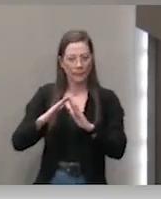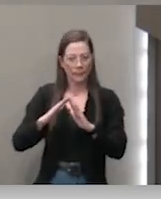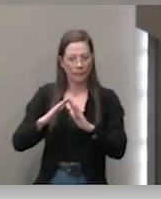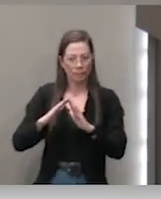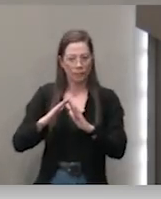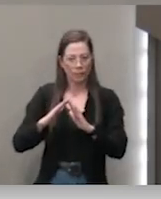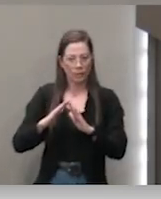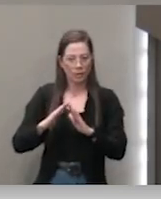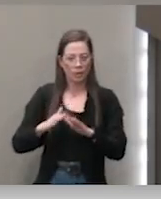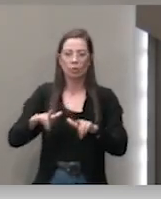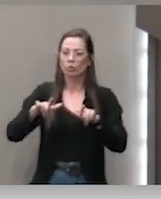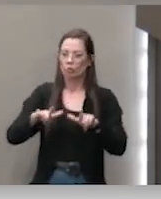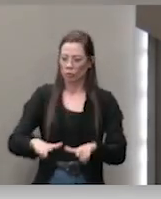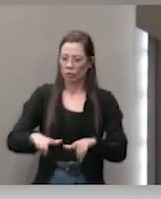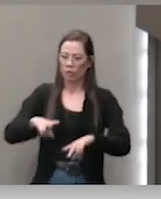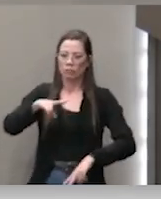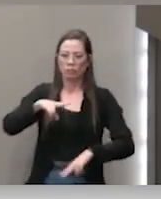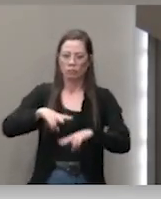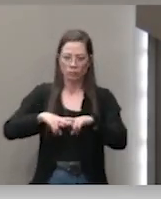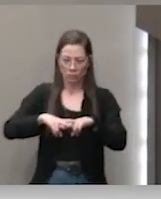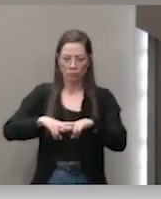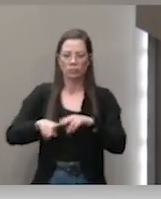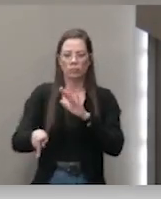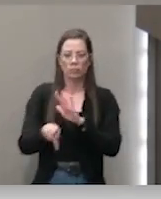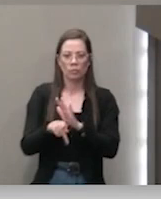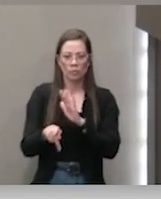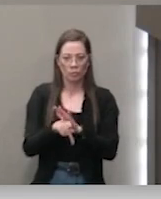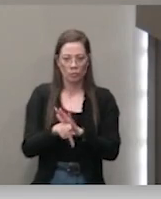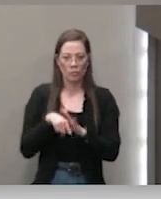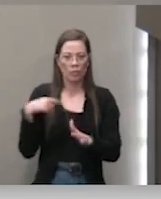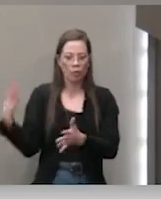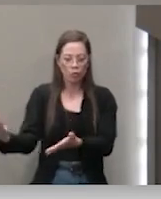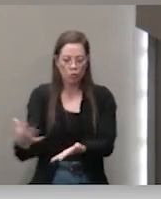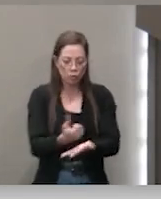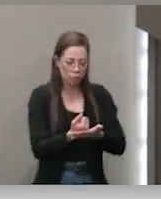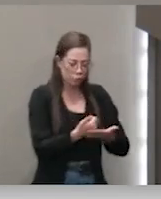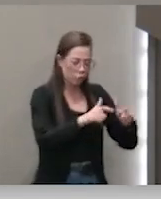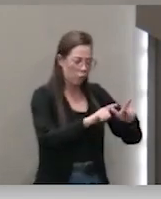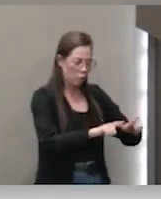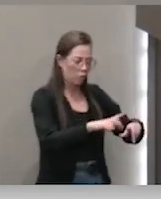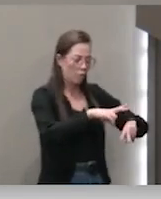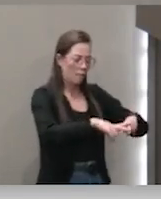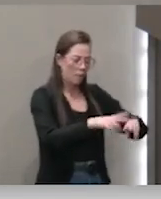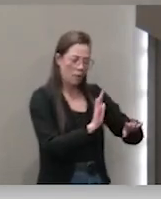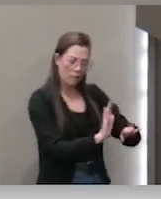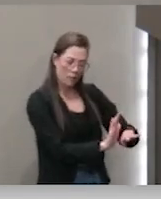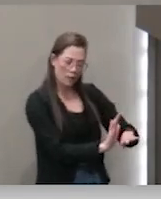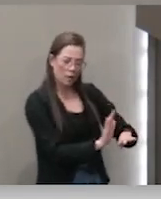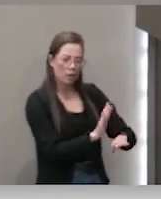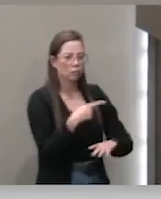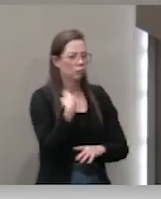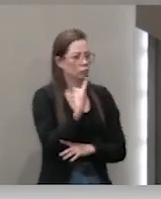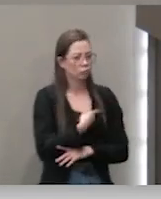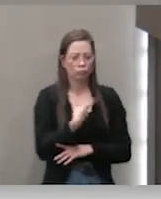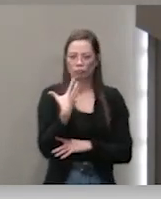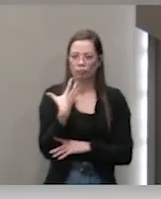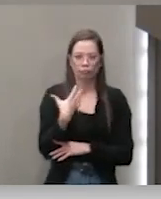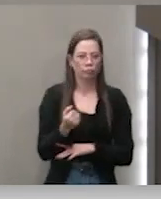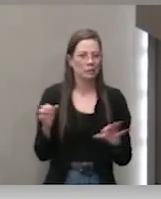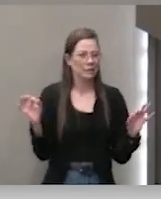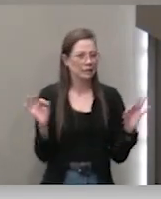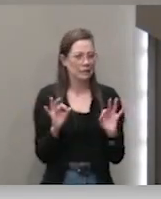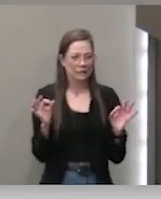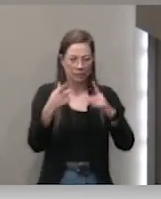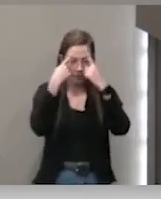da São Luís, o velho casarão, vamos recolher e lá vai ficar. Não vamos aceitar